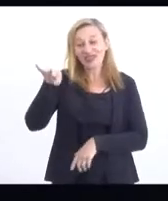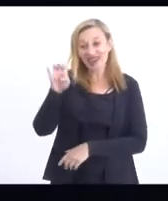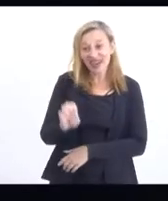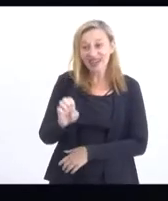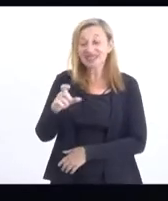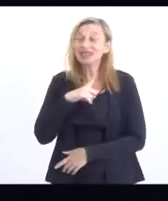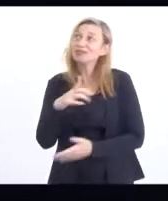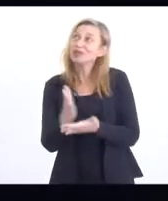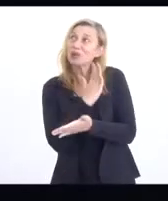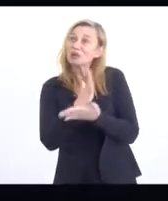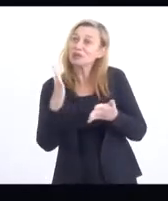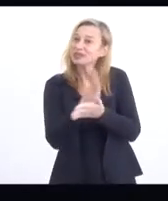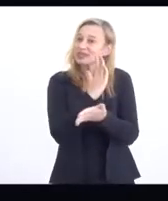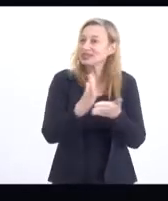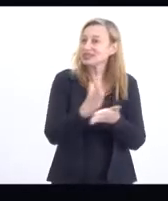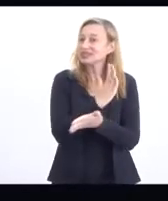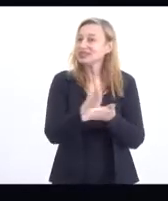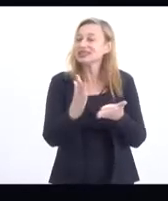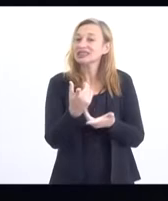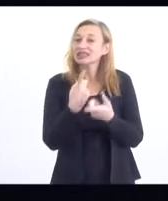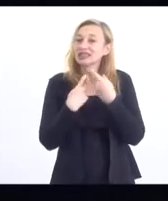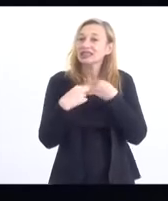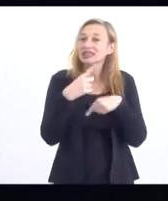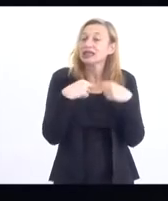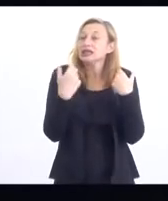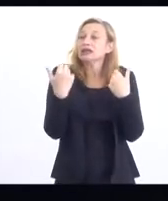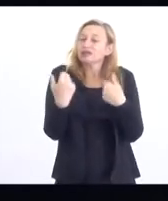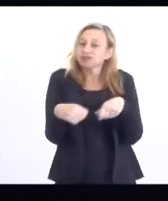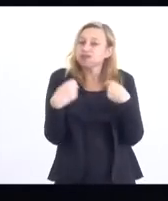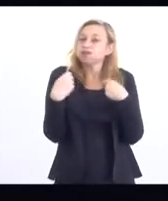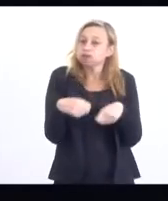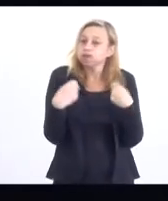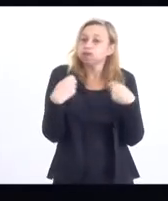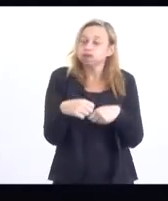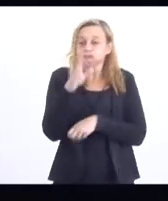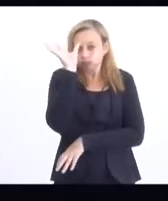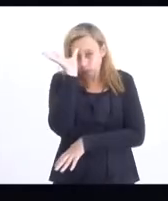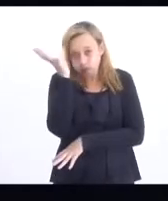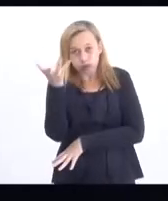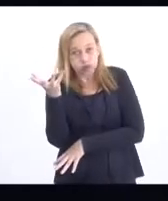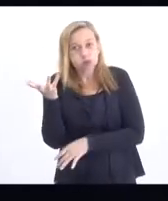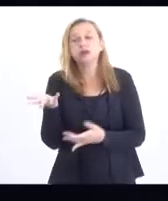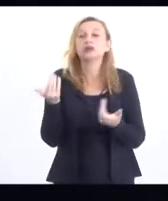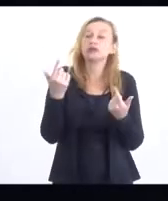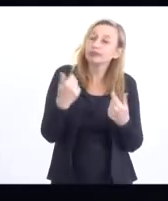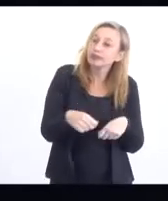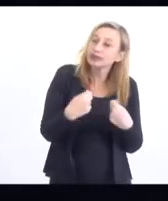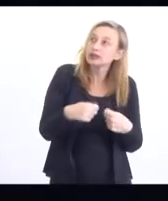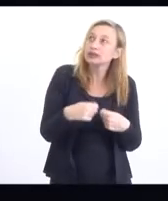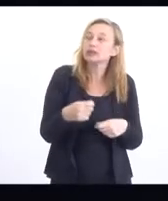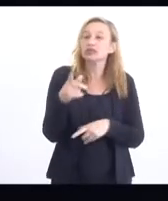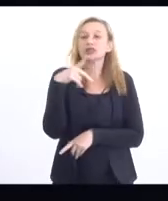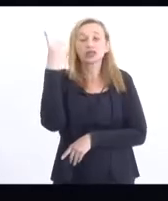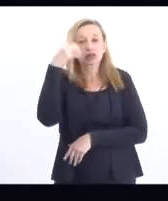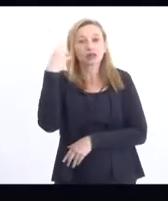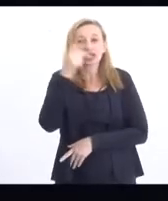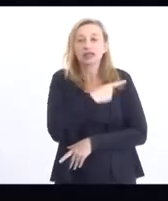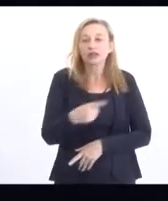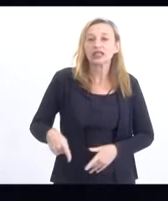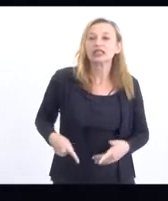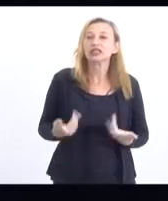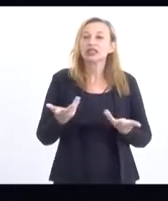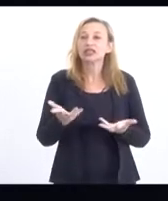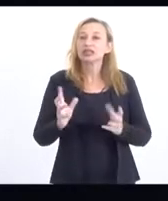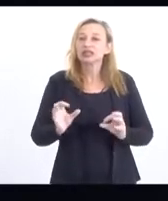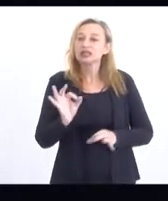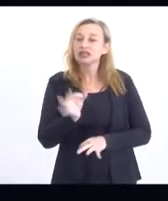temos algumas pendências que precisam ser resolvidas. Nós precisamos, deputado, presidente, da